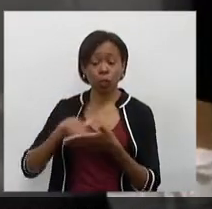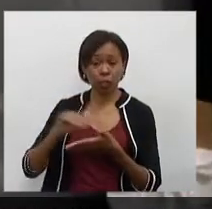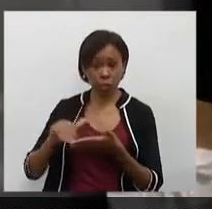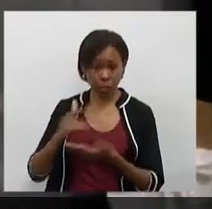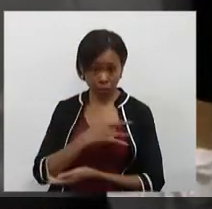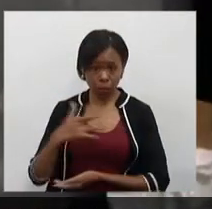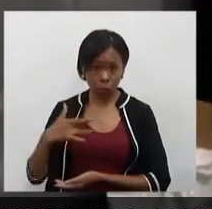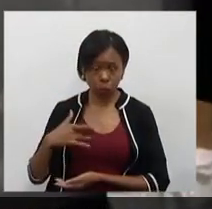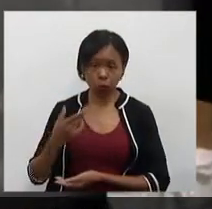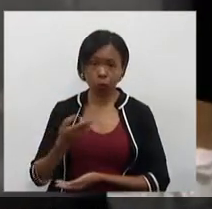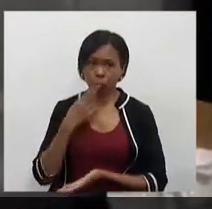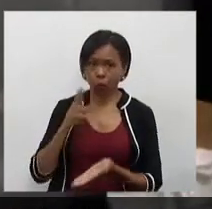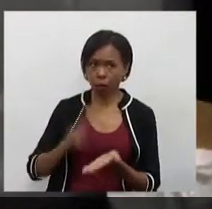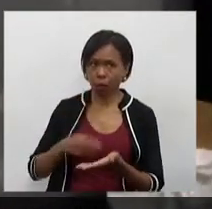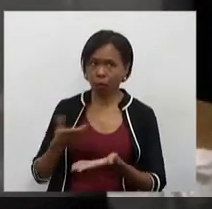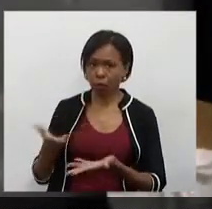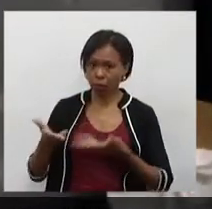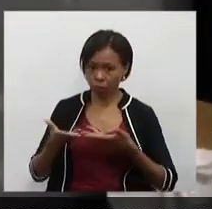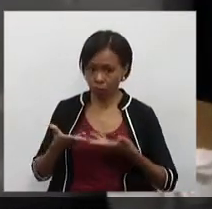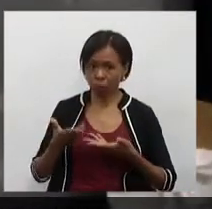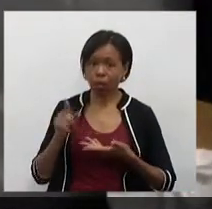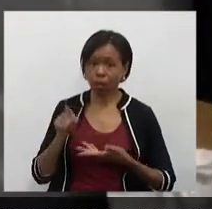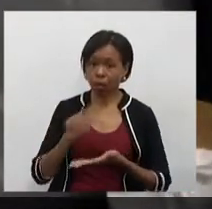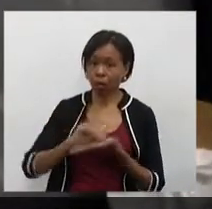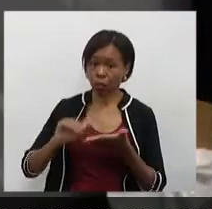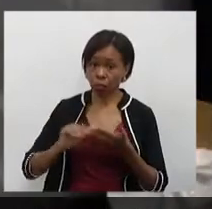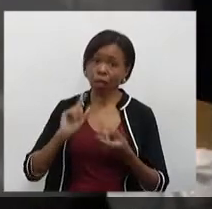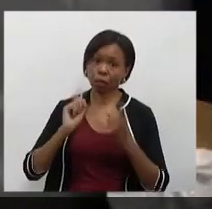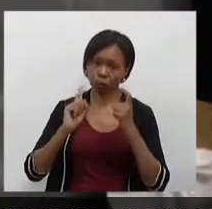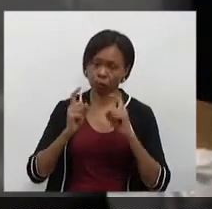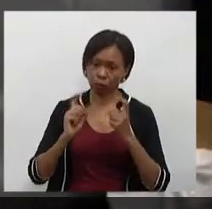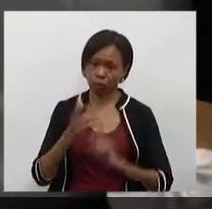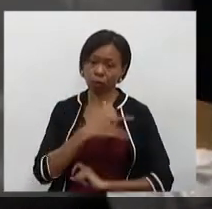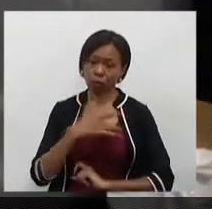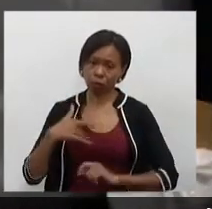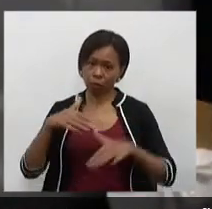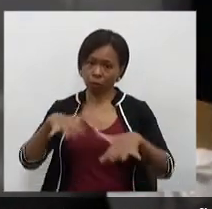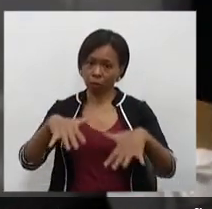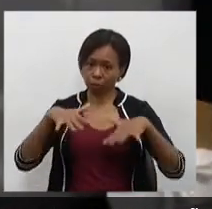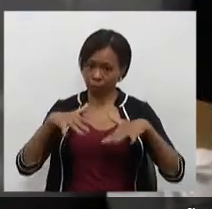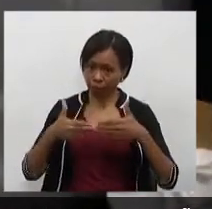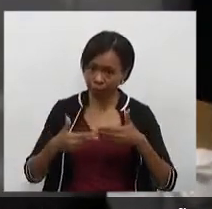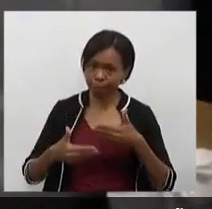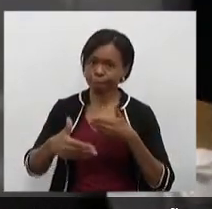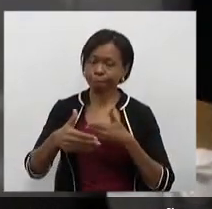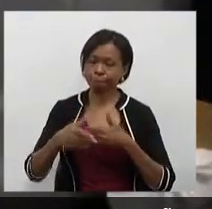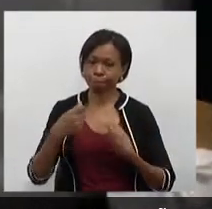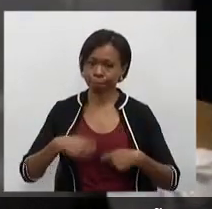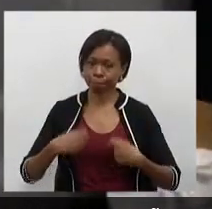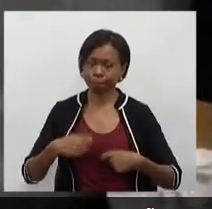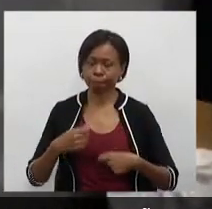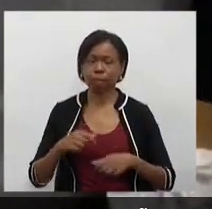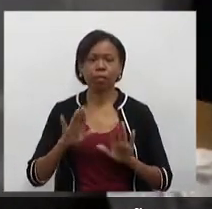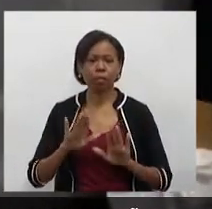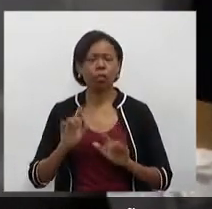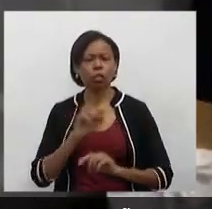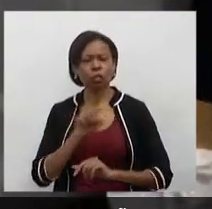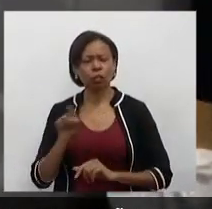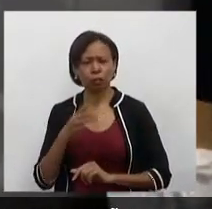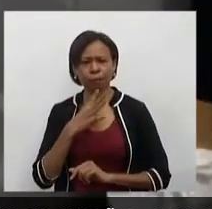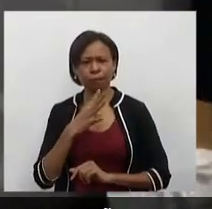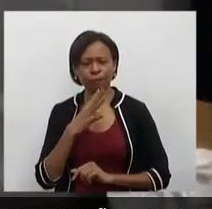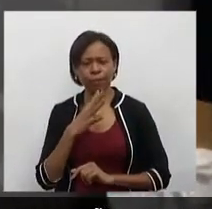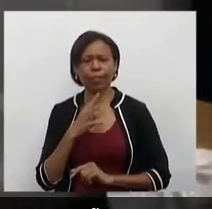essa reunião com o secretário, já vou reportar a ele, né, essa audiência e como foi de grande conhecimento estar aqui